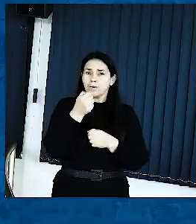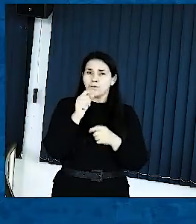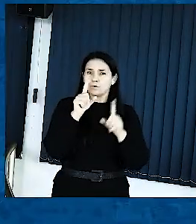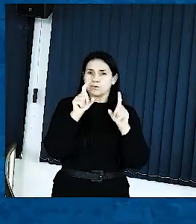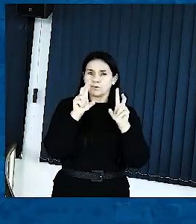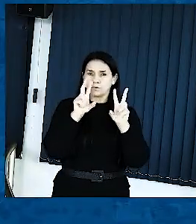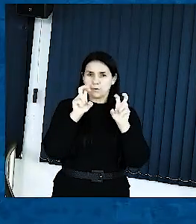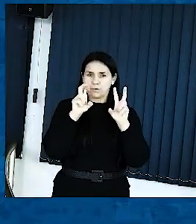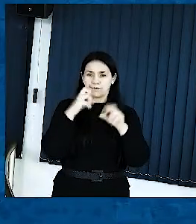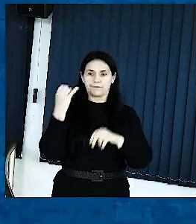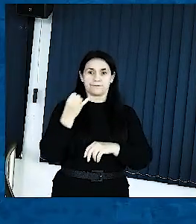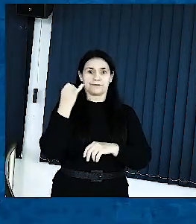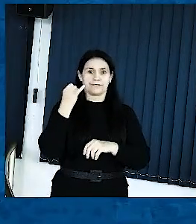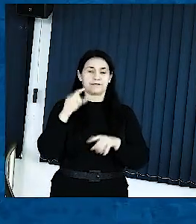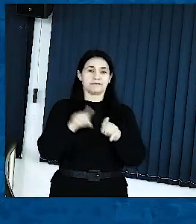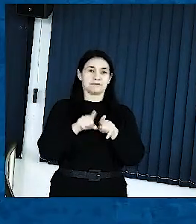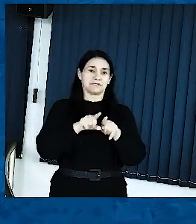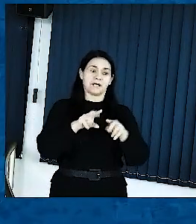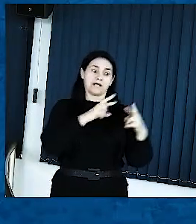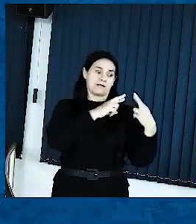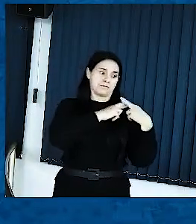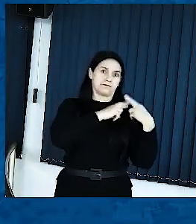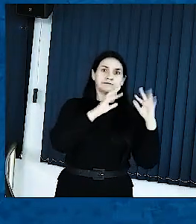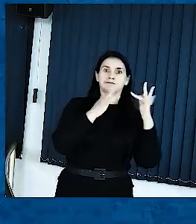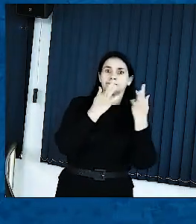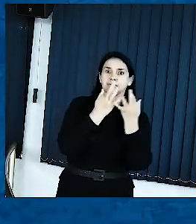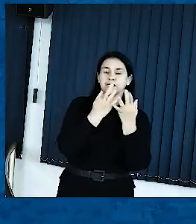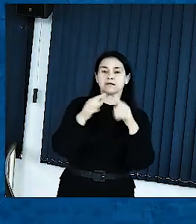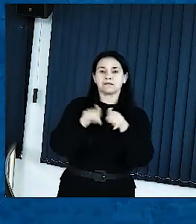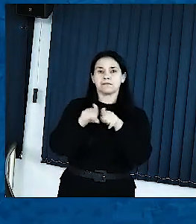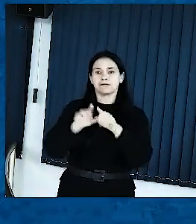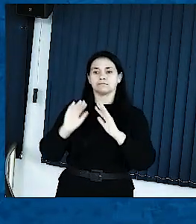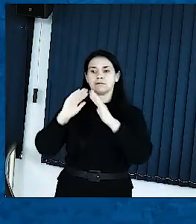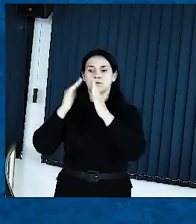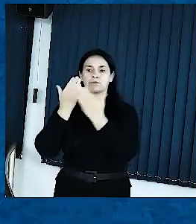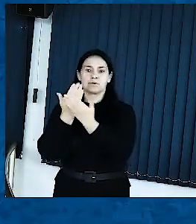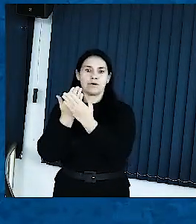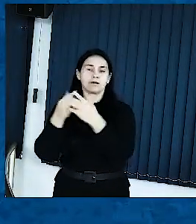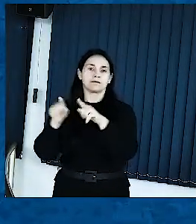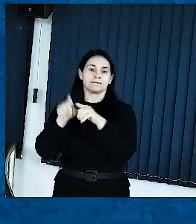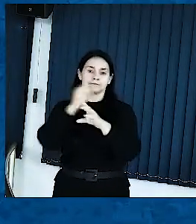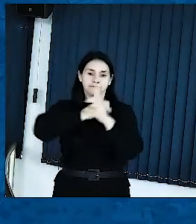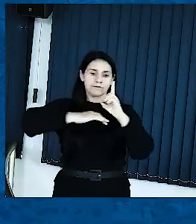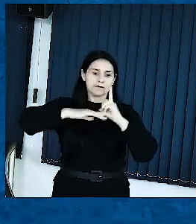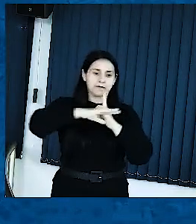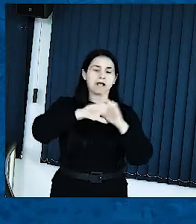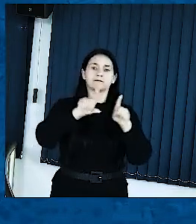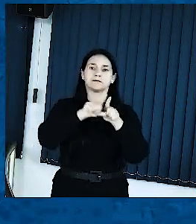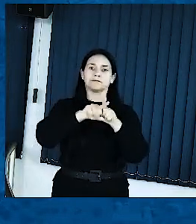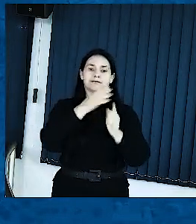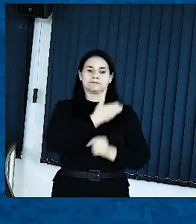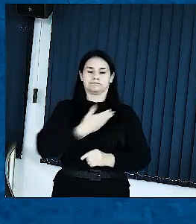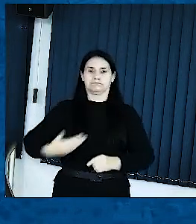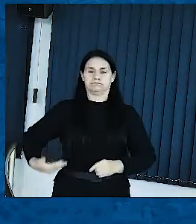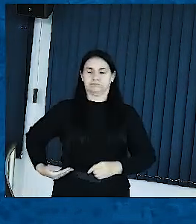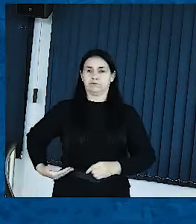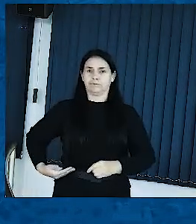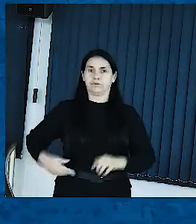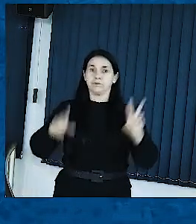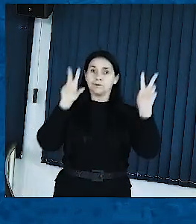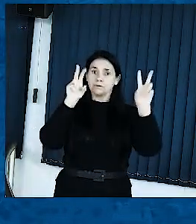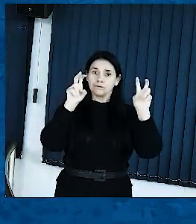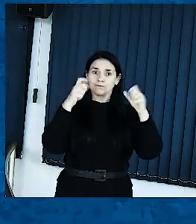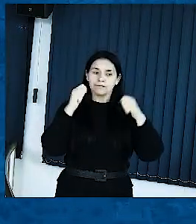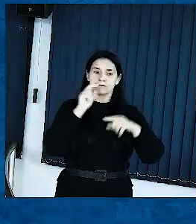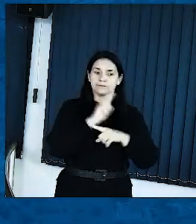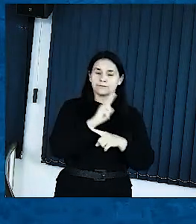e a responsabilidade da família, da escola, da sociedade e do poder público em relação aos cuidados